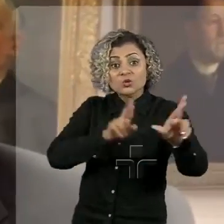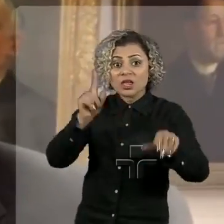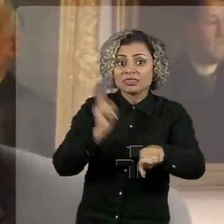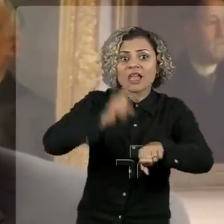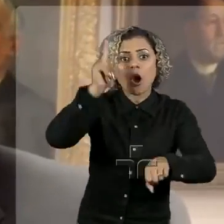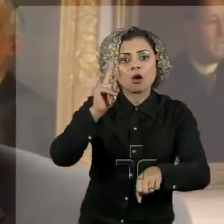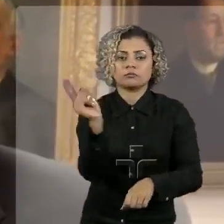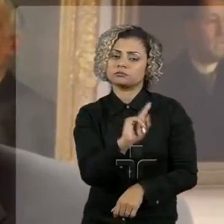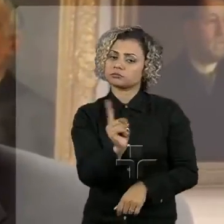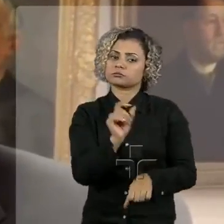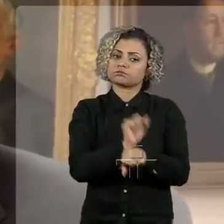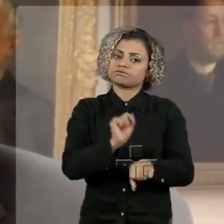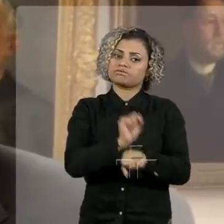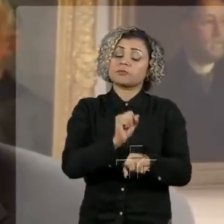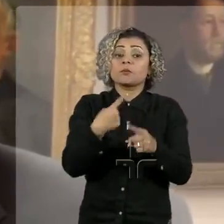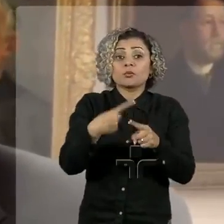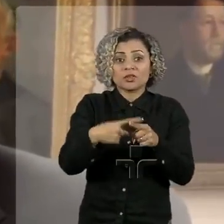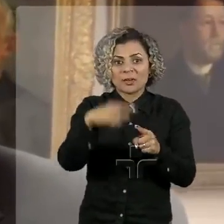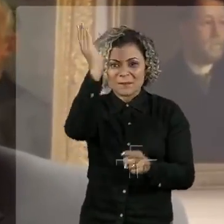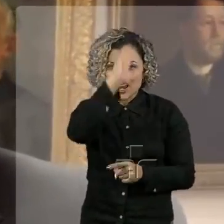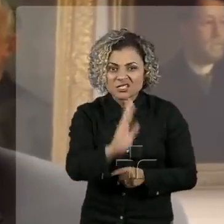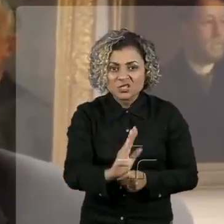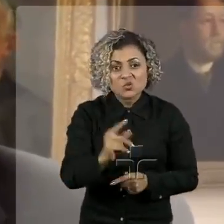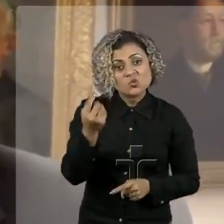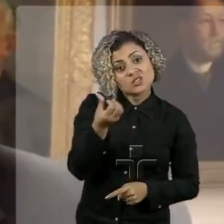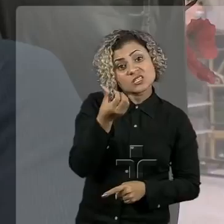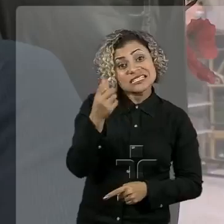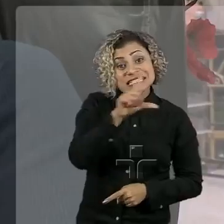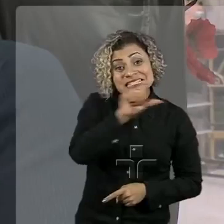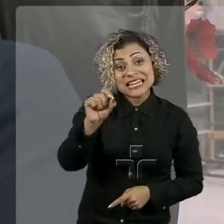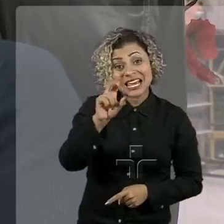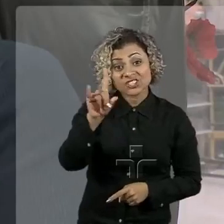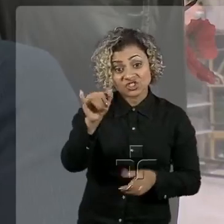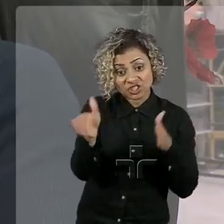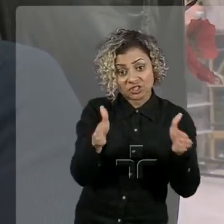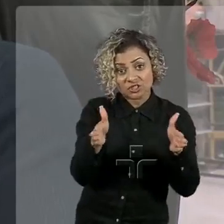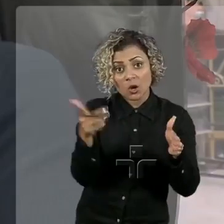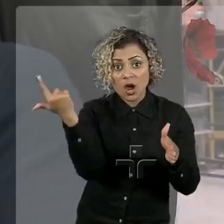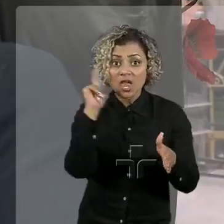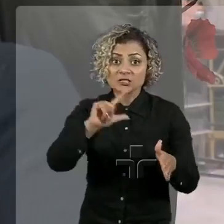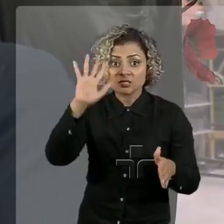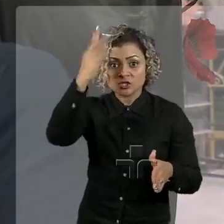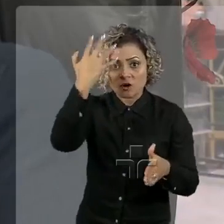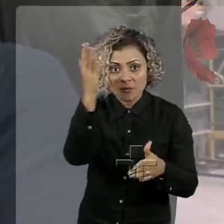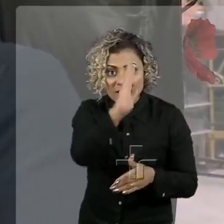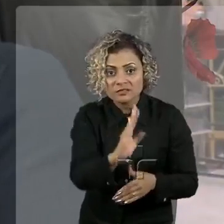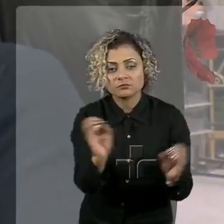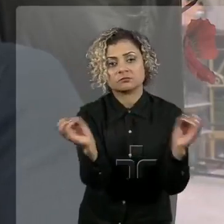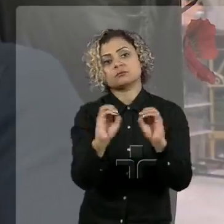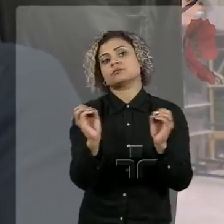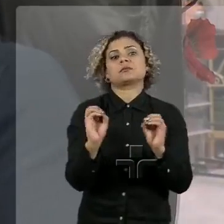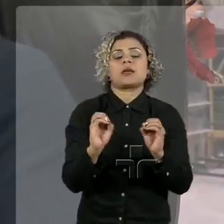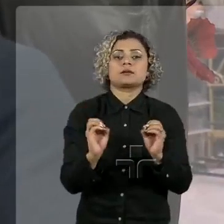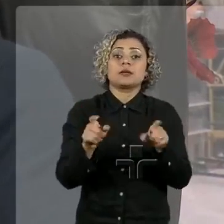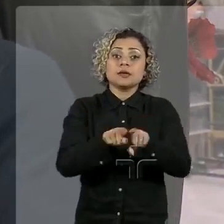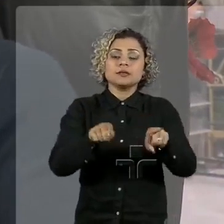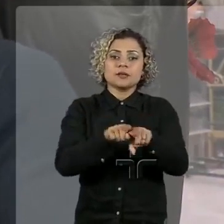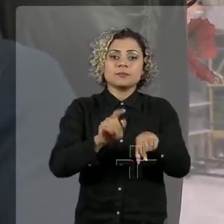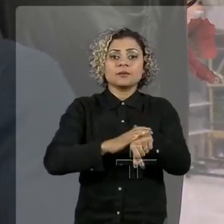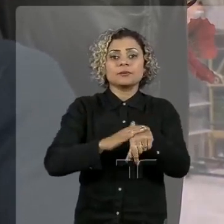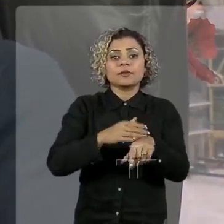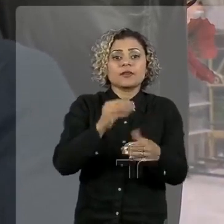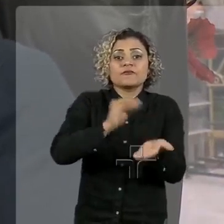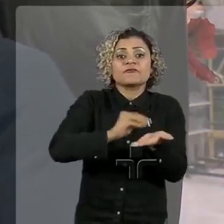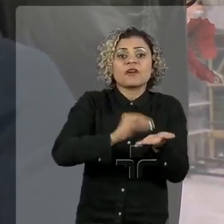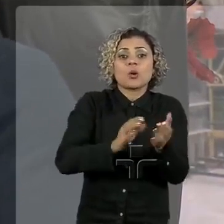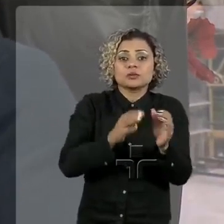imediatamente, porque não se reconstrói um país em apenas 100 dias. Atrapalha bastante. E a questão da incerteza política. As empresas não